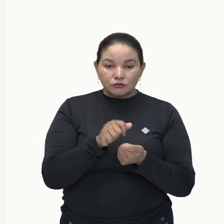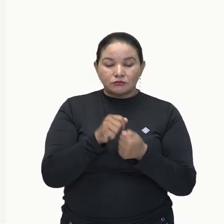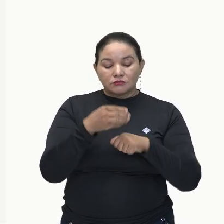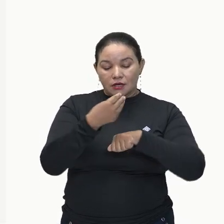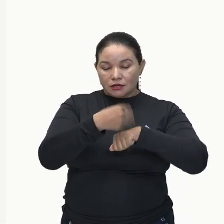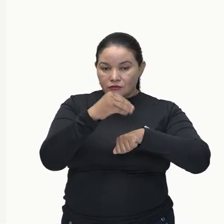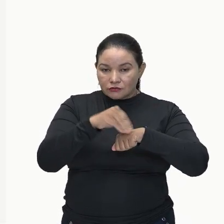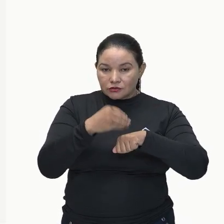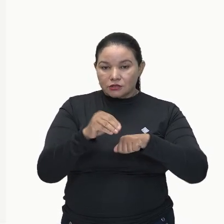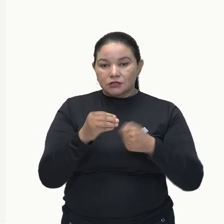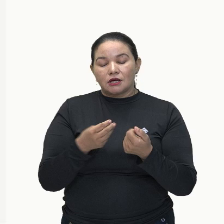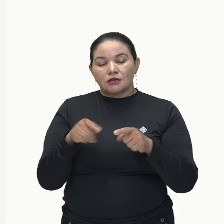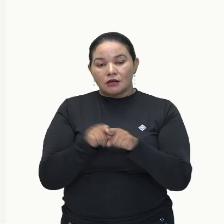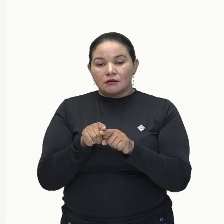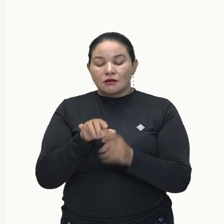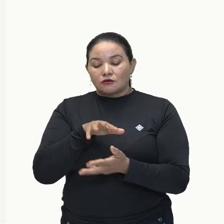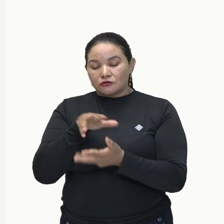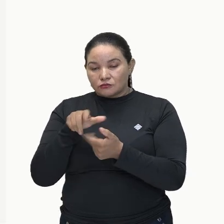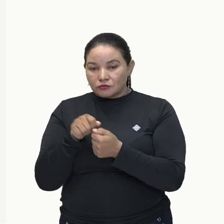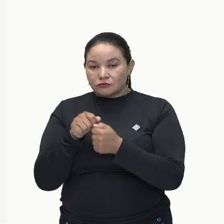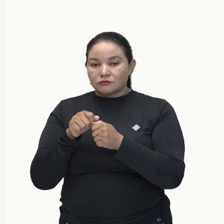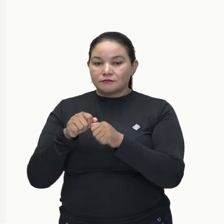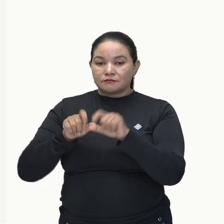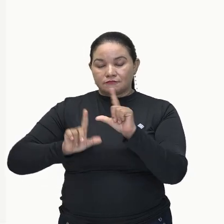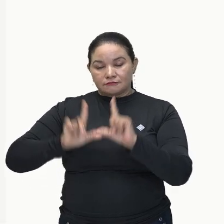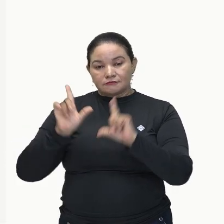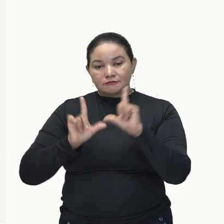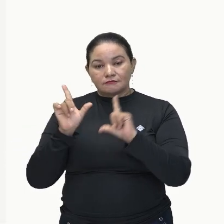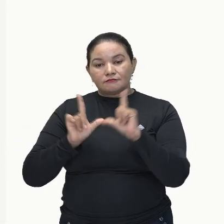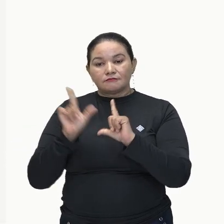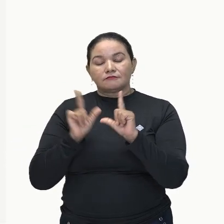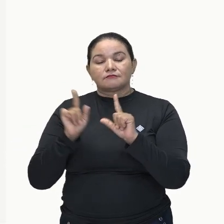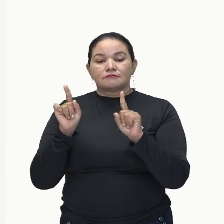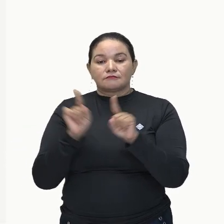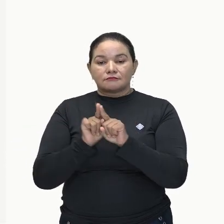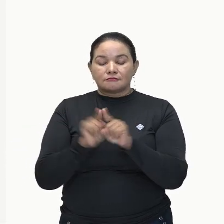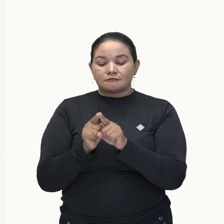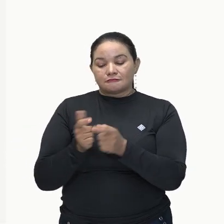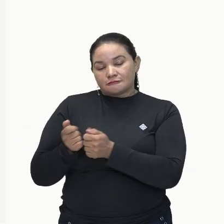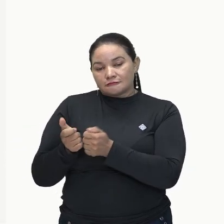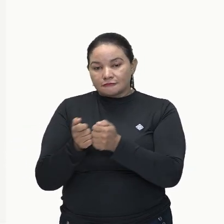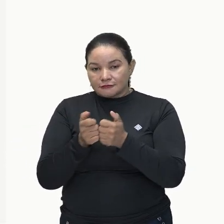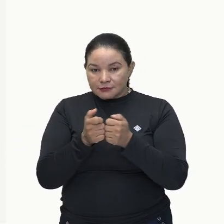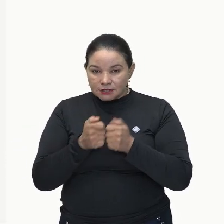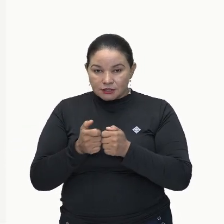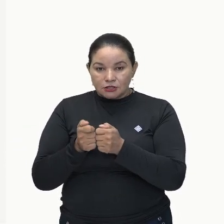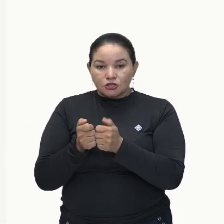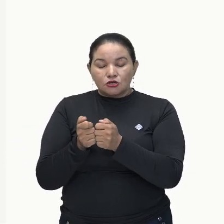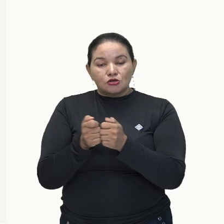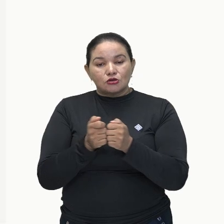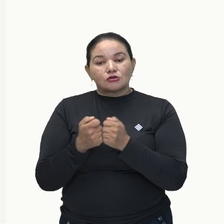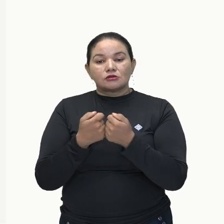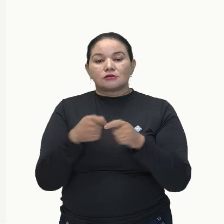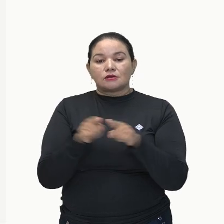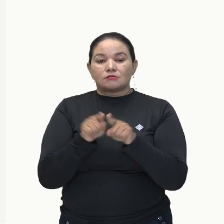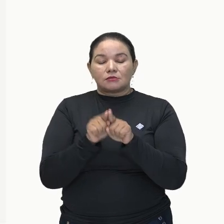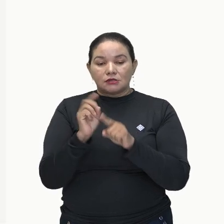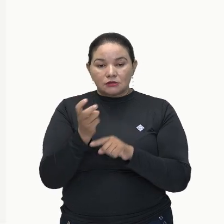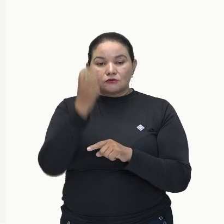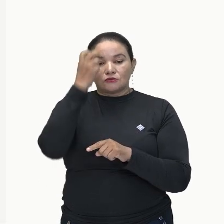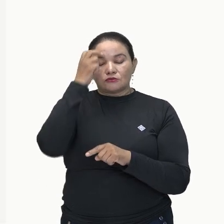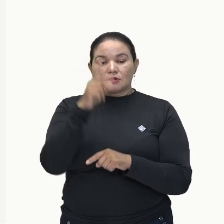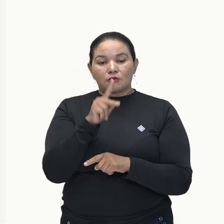arqueologia e o mundo das telas, o mundo dos videogames e da cultura pop, como ele